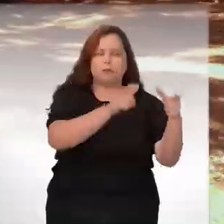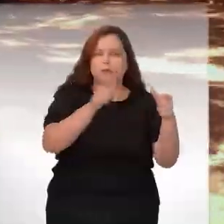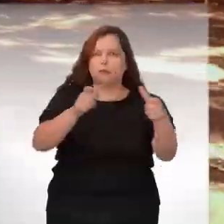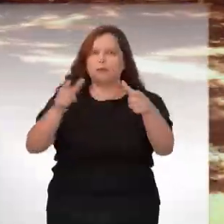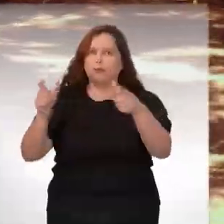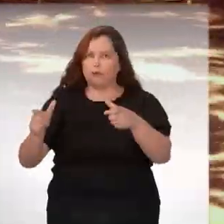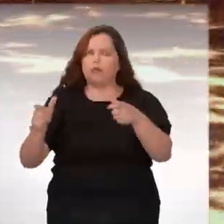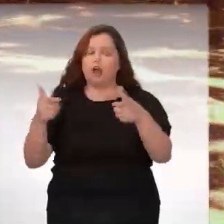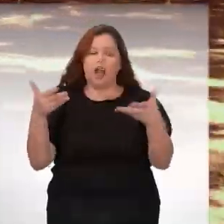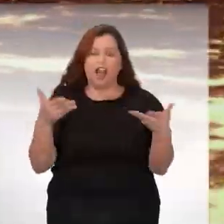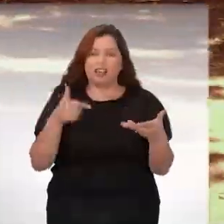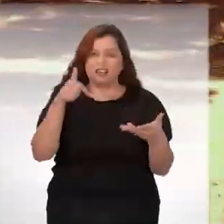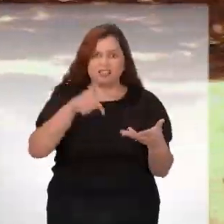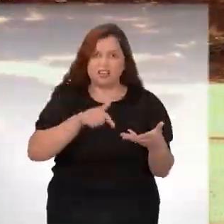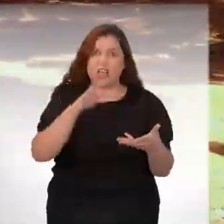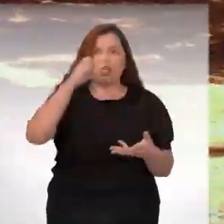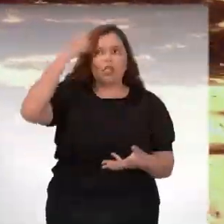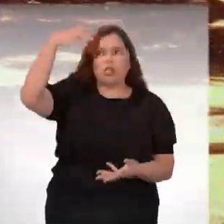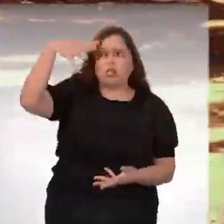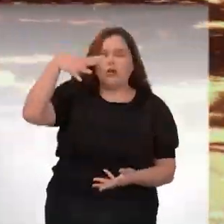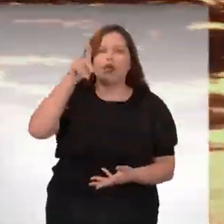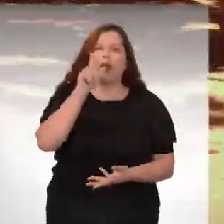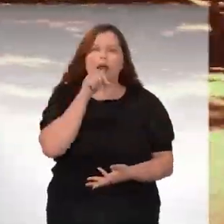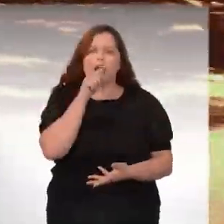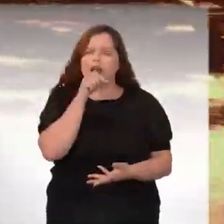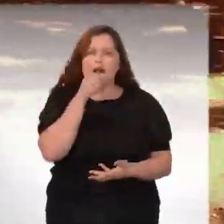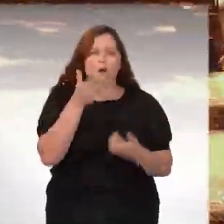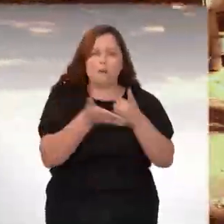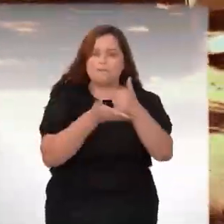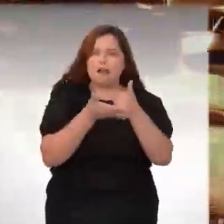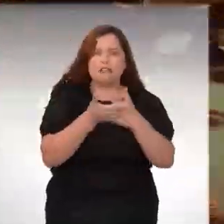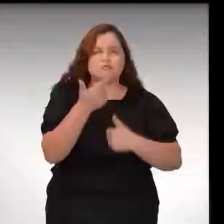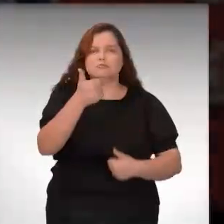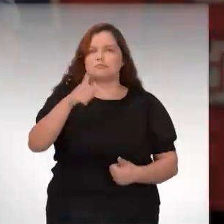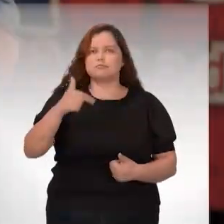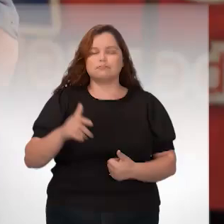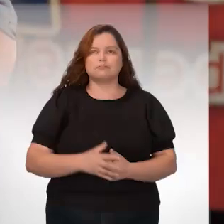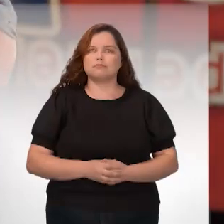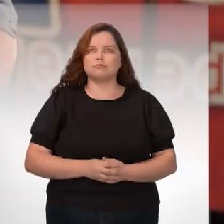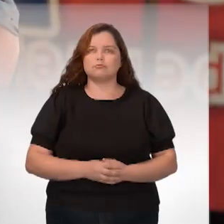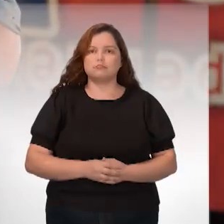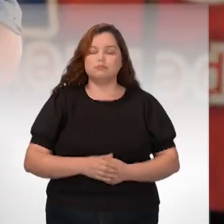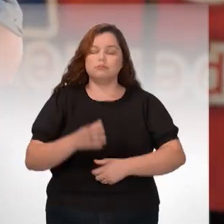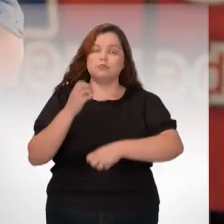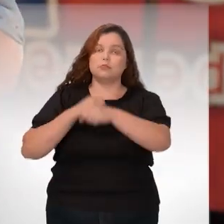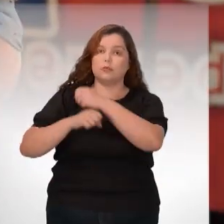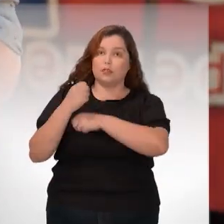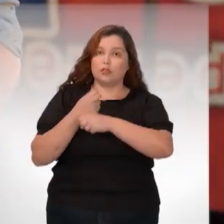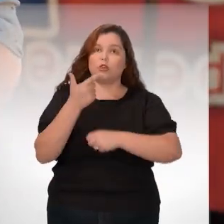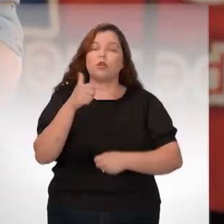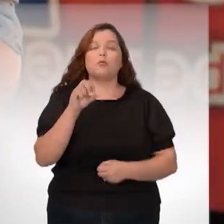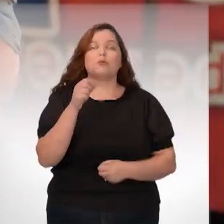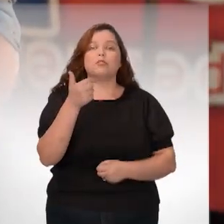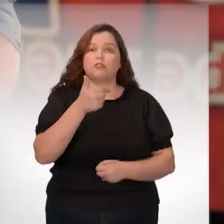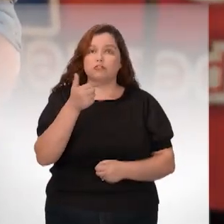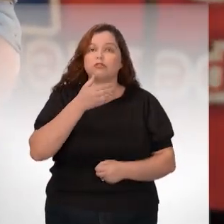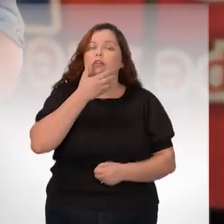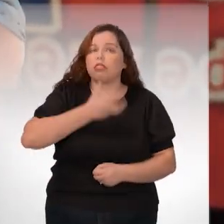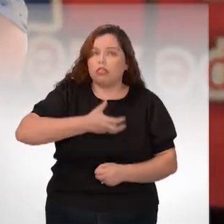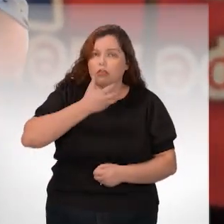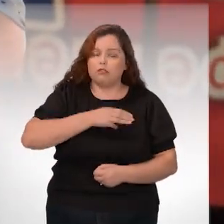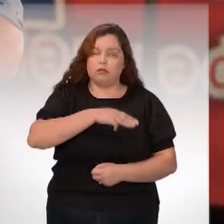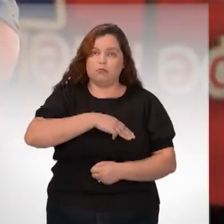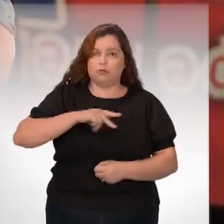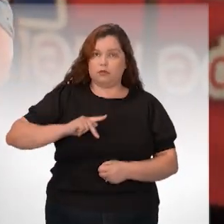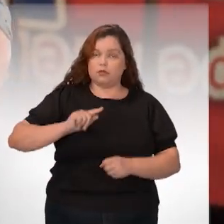regiões, aqui eles não têm acesso a energia, água ou saneamento básico. Em dezembro de 2022, o Ministério Público Federal